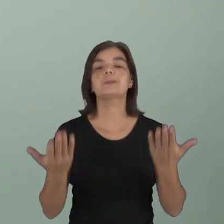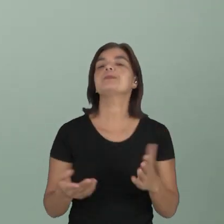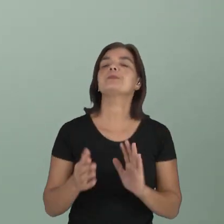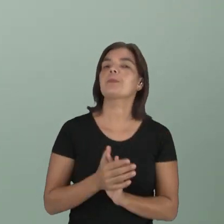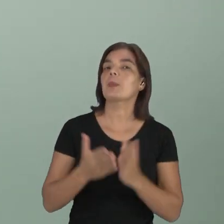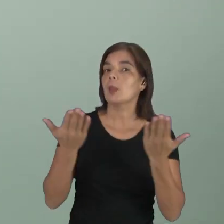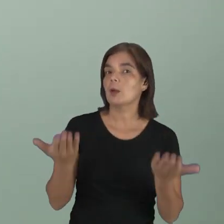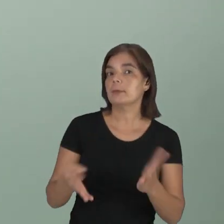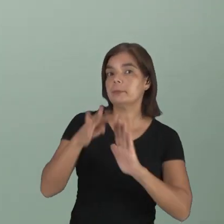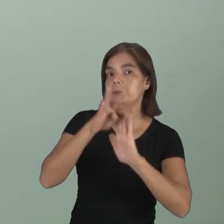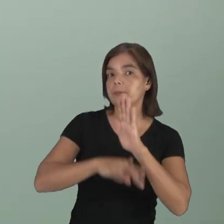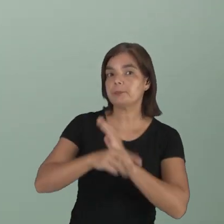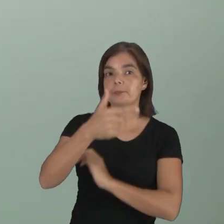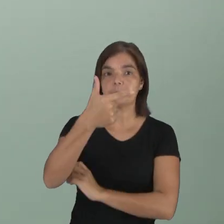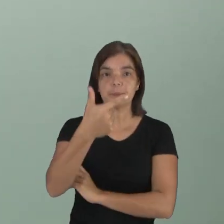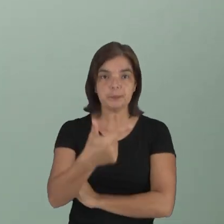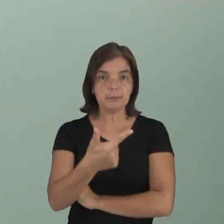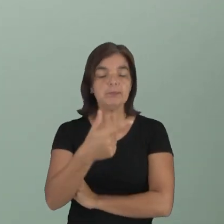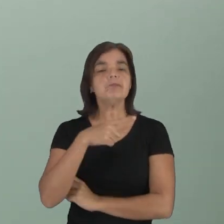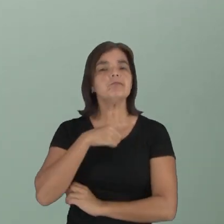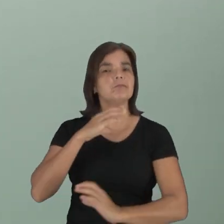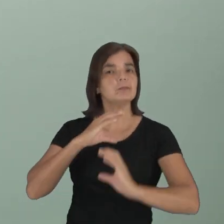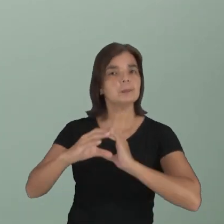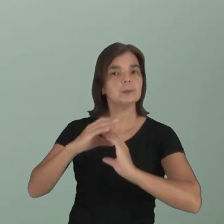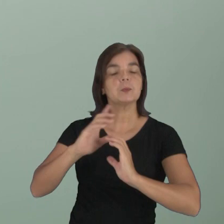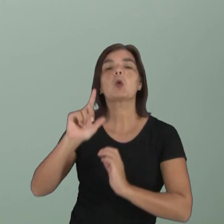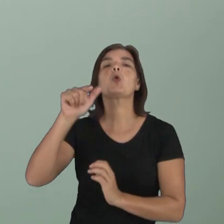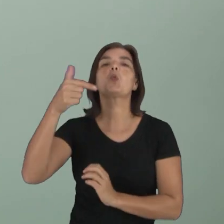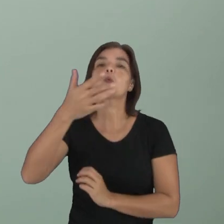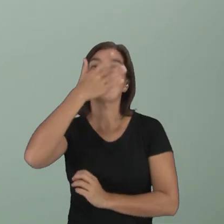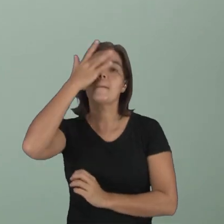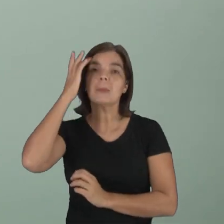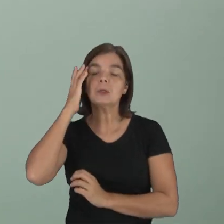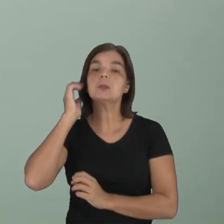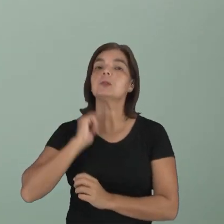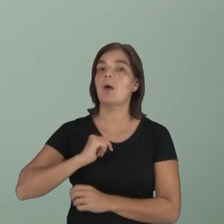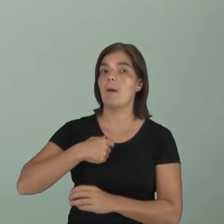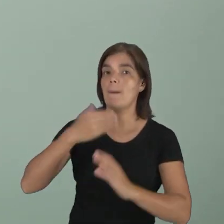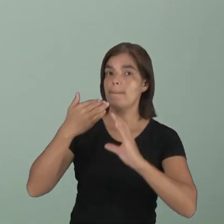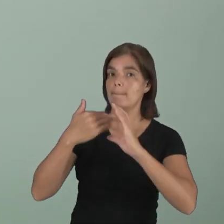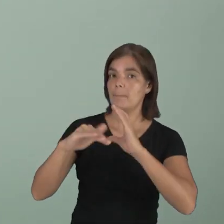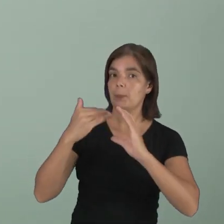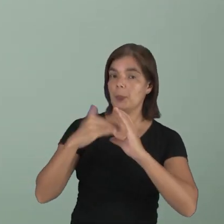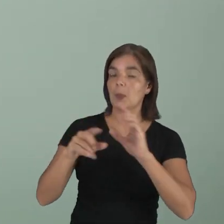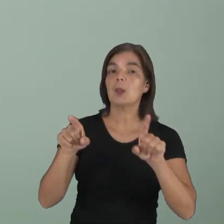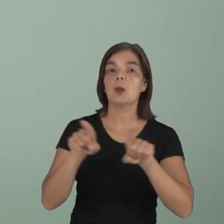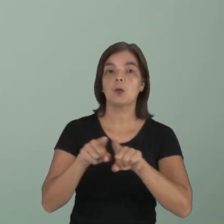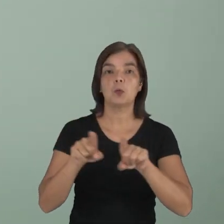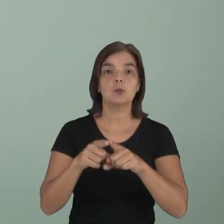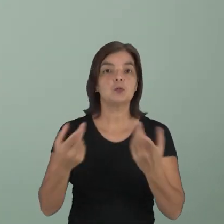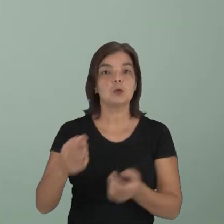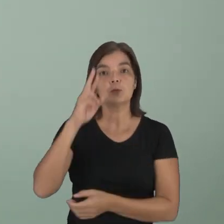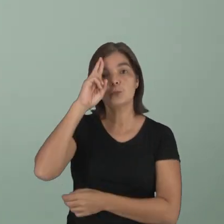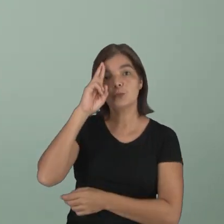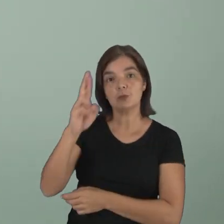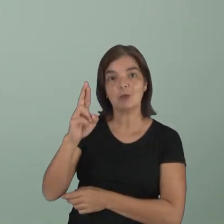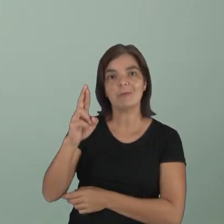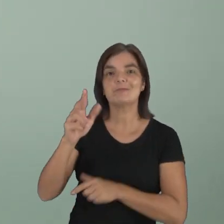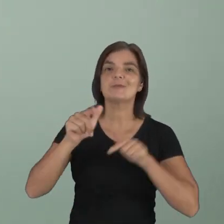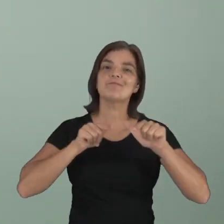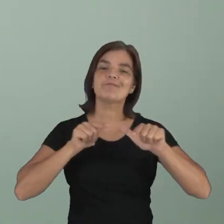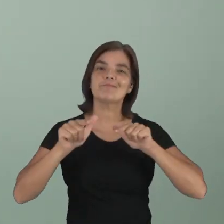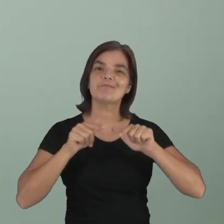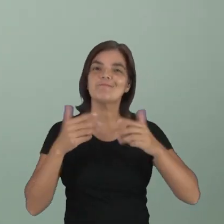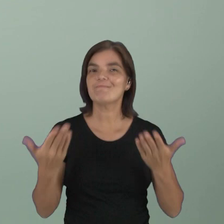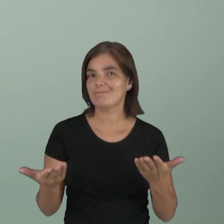no texto 2, o Marcos, ele está se comunicando com quem? Ele está mandando um bilhete para o chefe